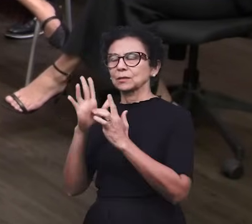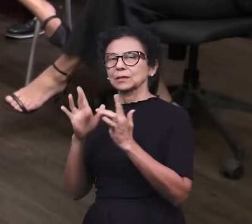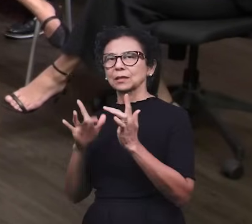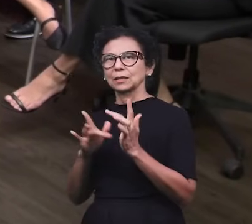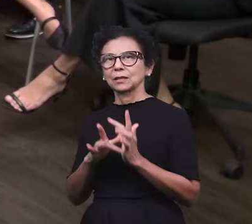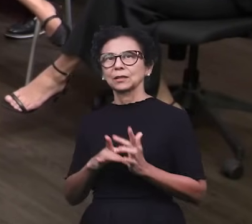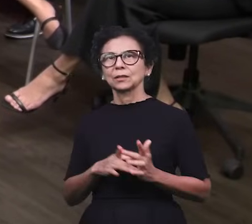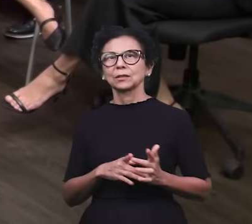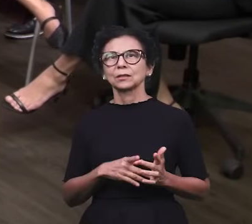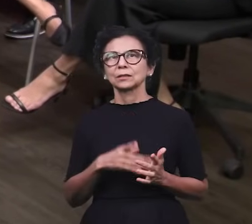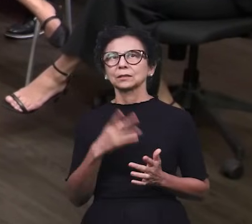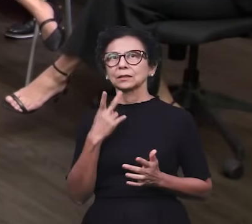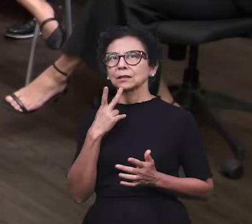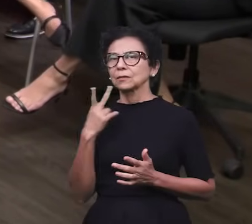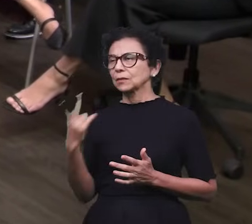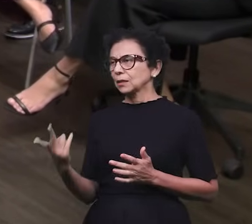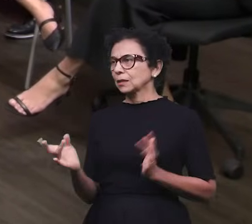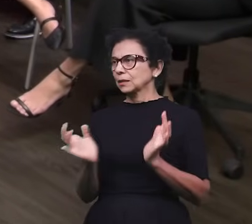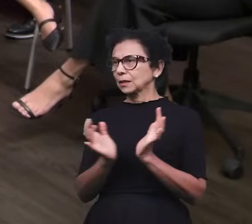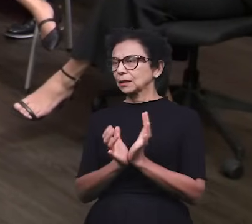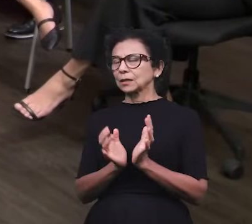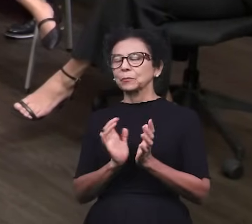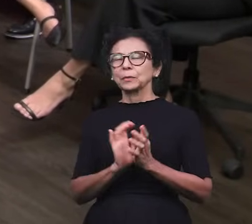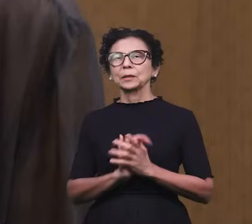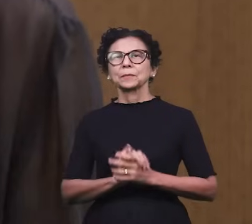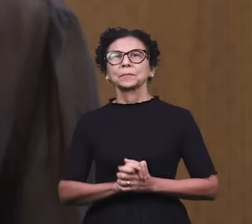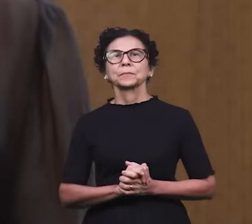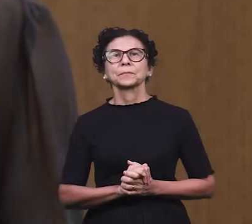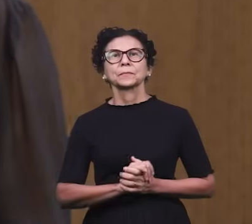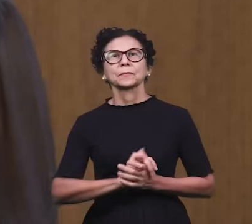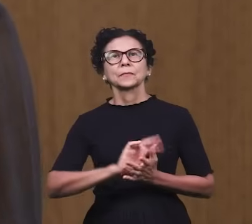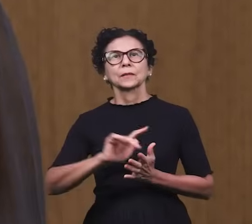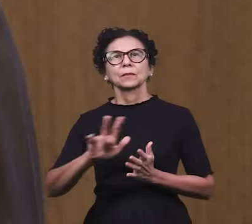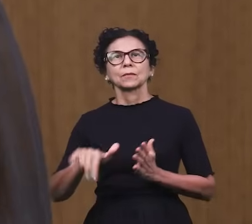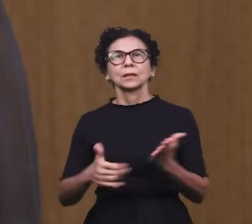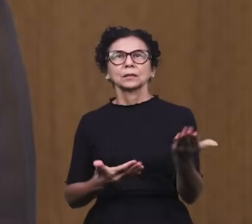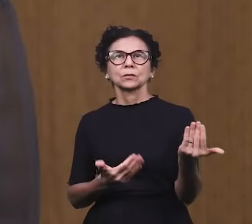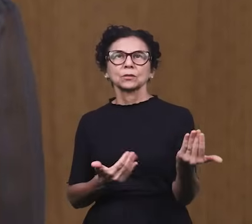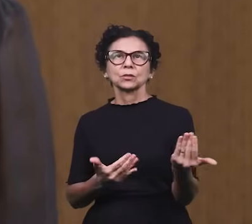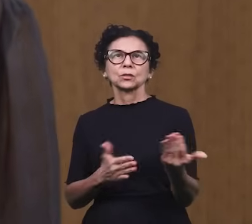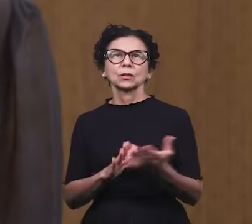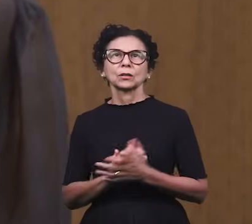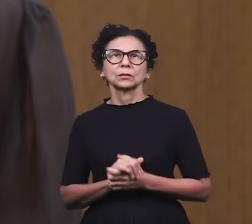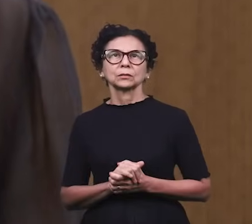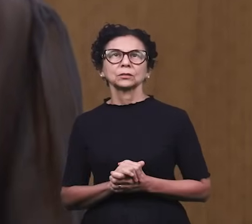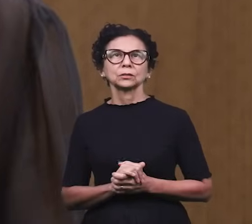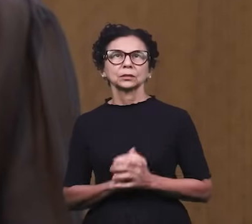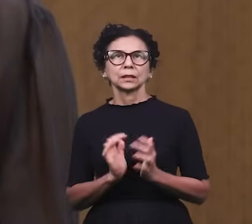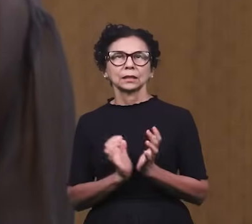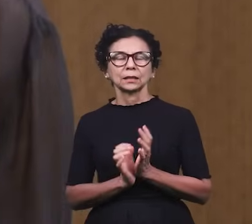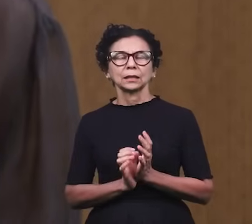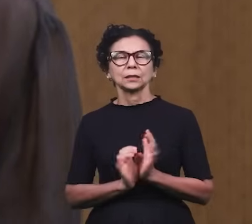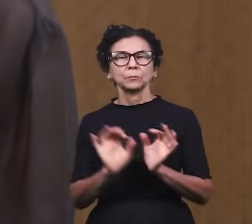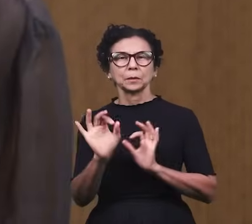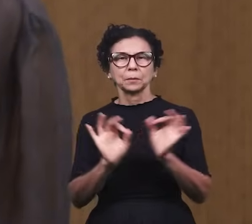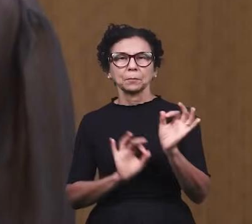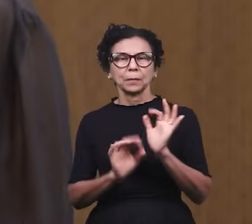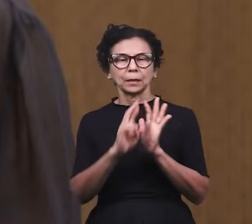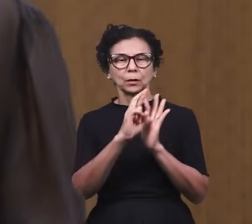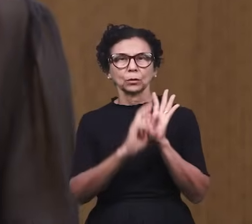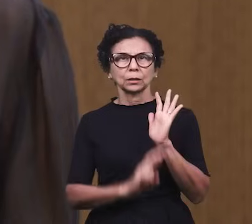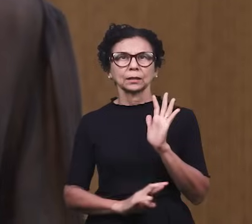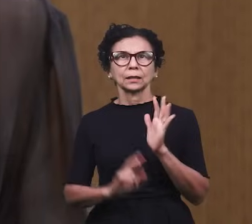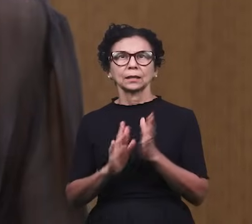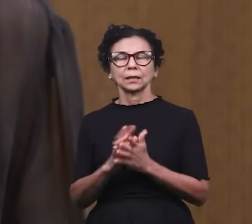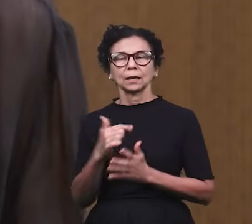do Senhor, você pode falar um pouquinho sobre a equipe de produção? Nós temos vários jovens aqui da equipe de produção que fazem todo o roteiro